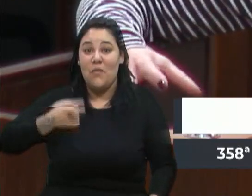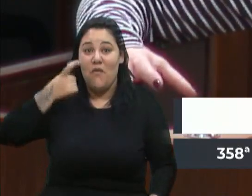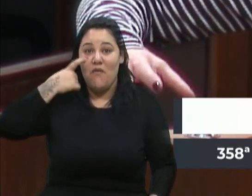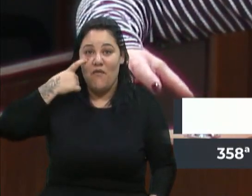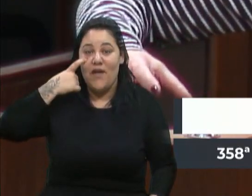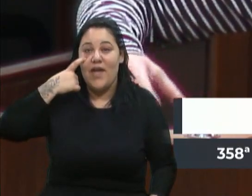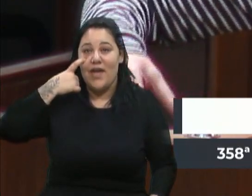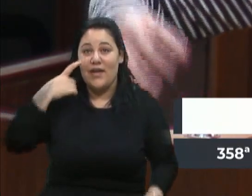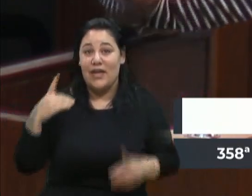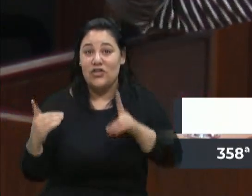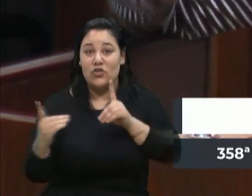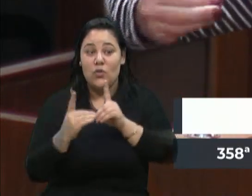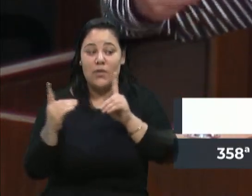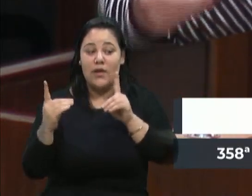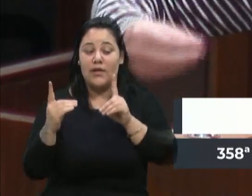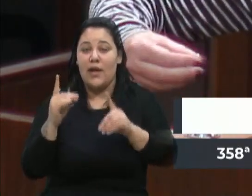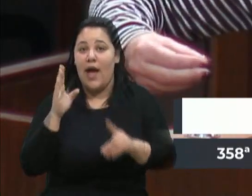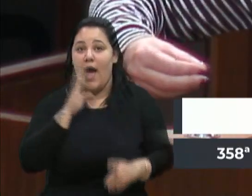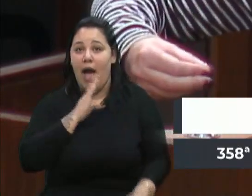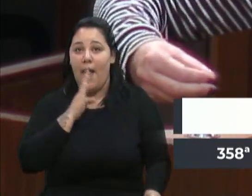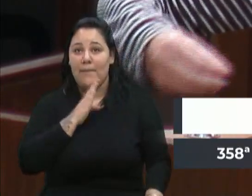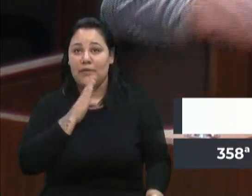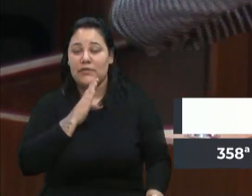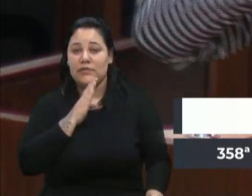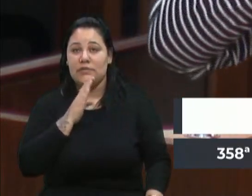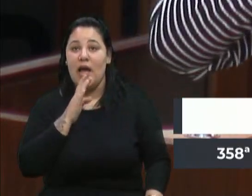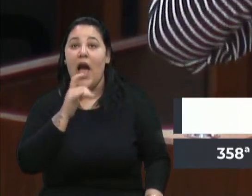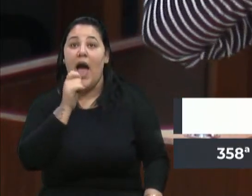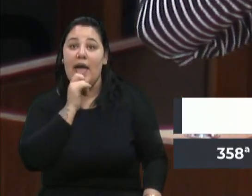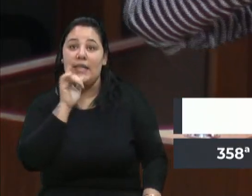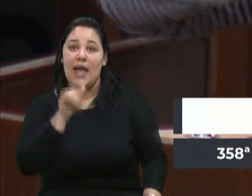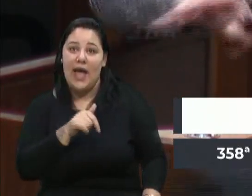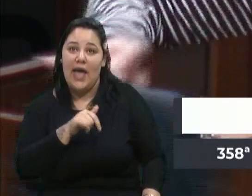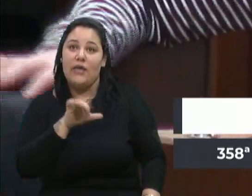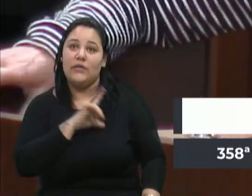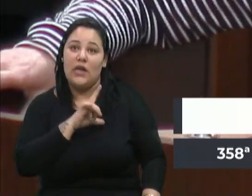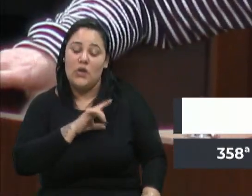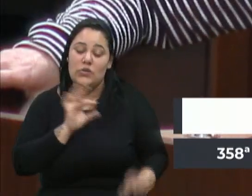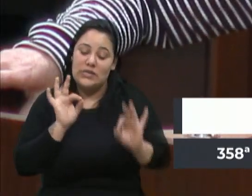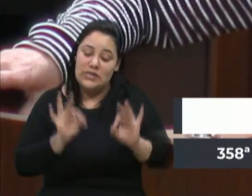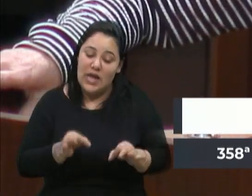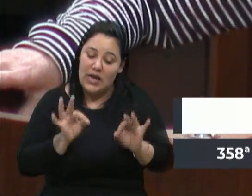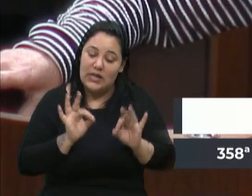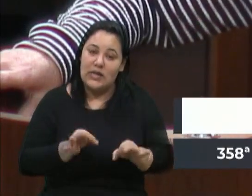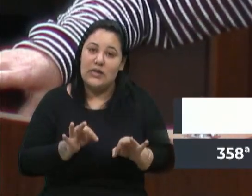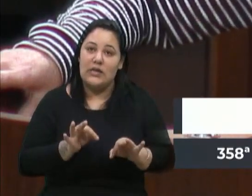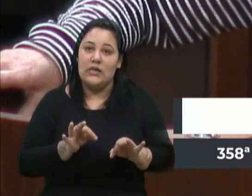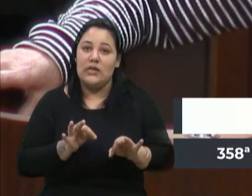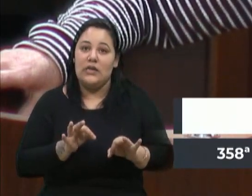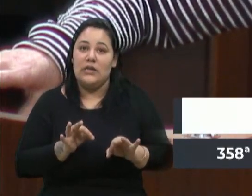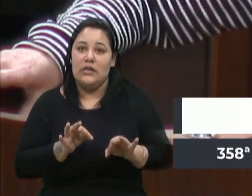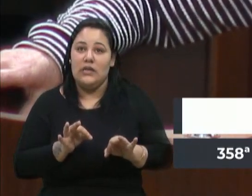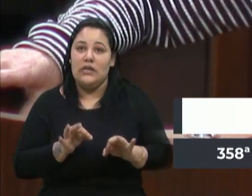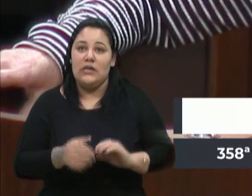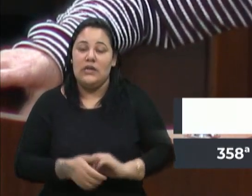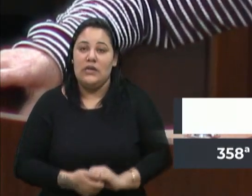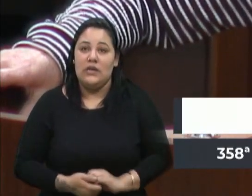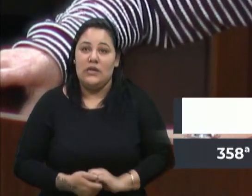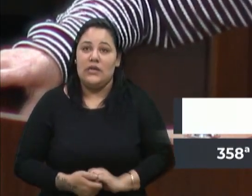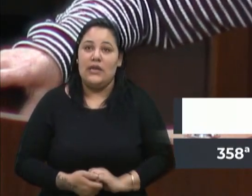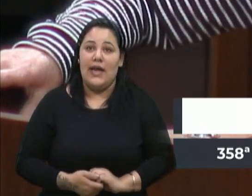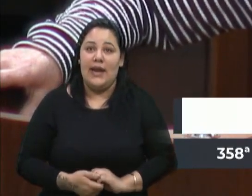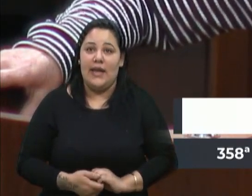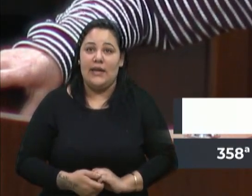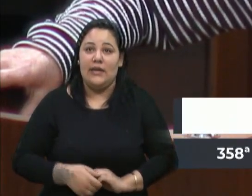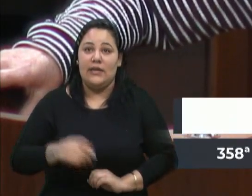diagnóstico precoce ainda é, com certeza, a melhor coisa para